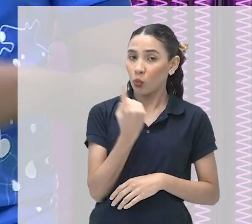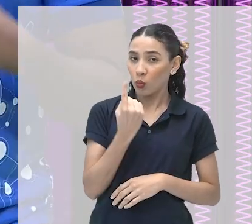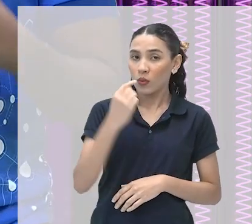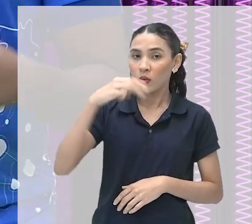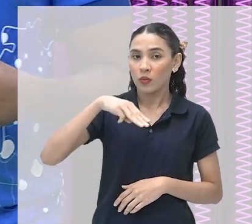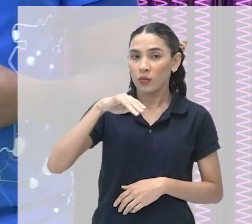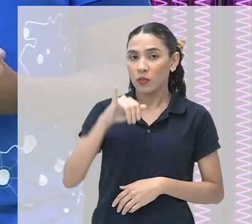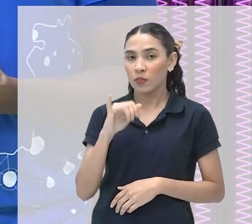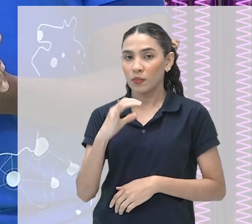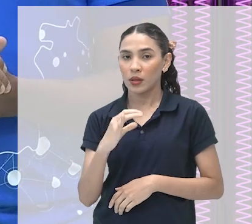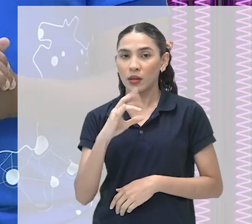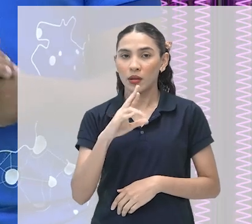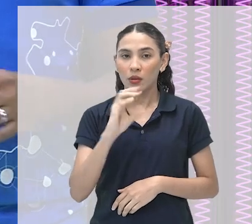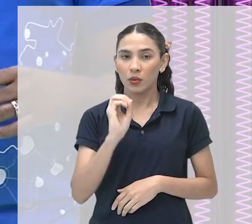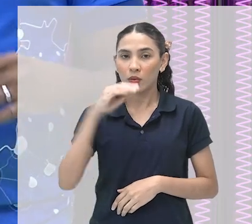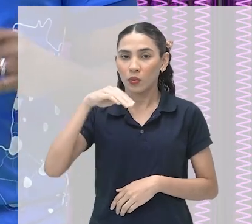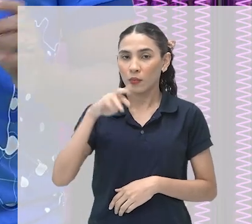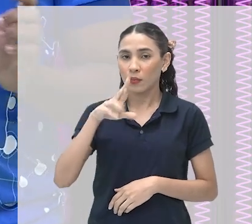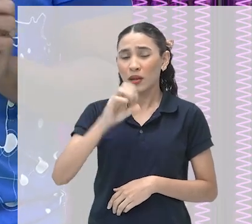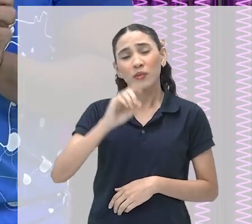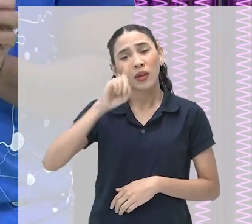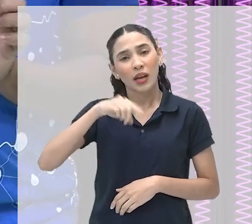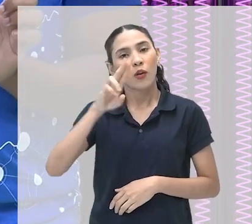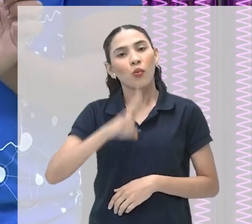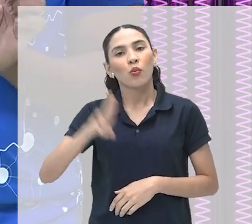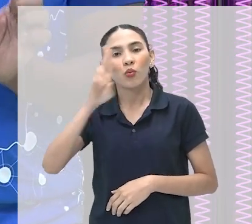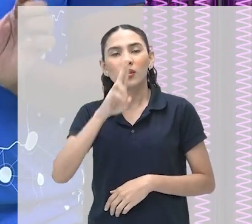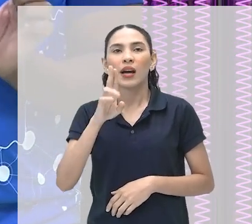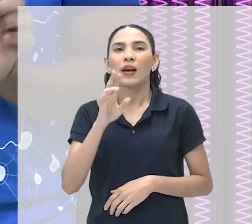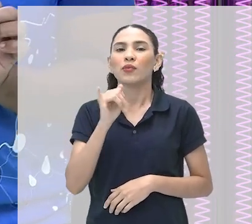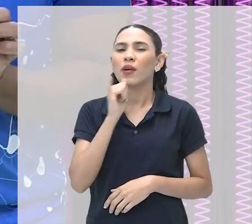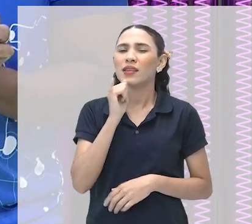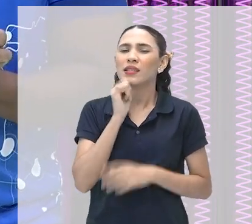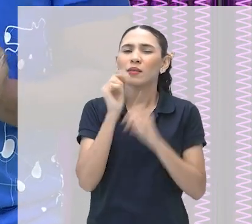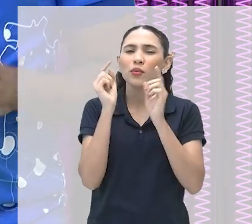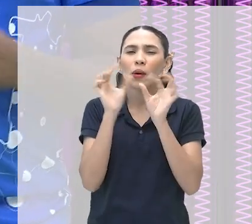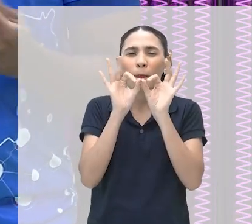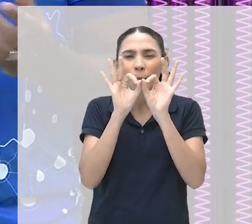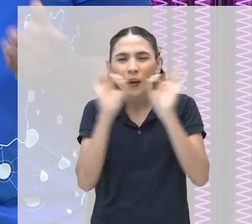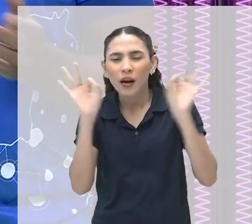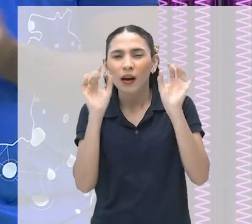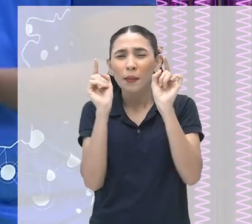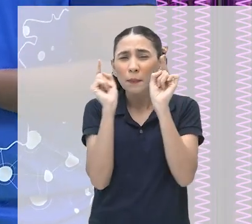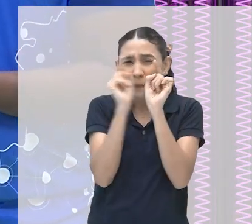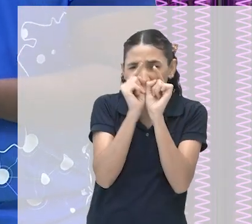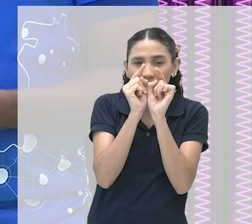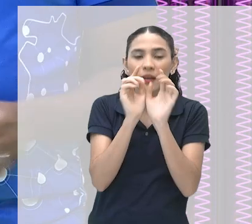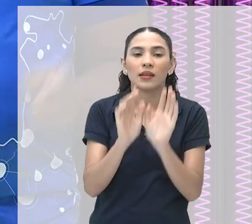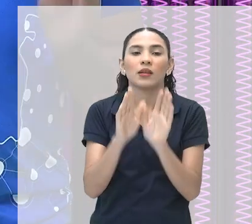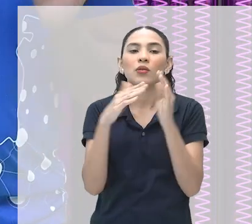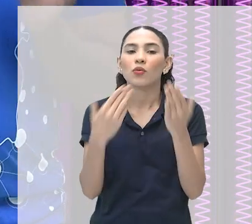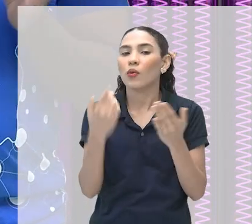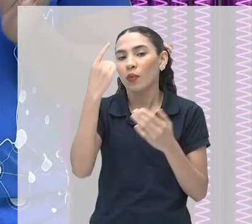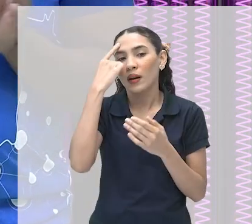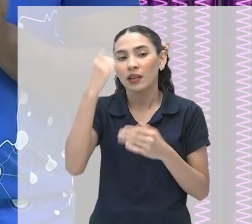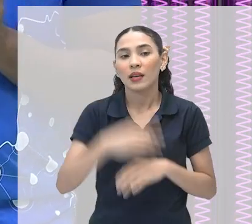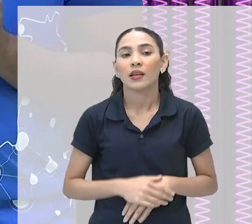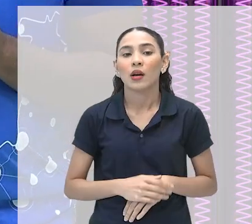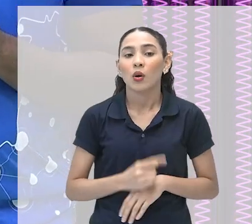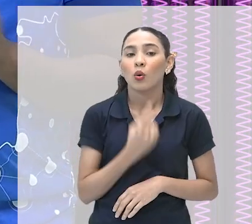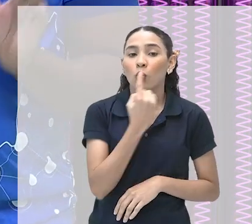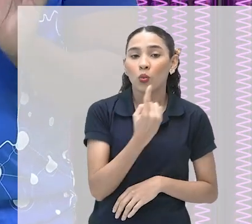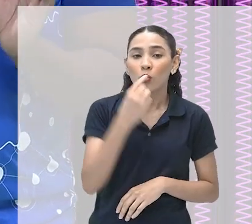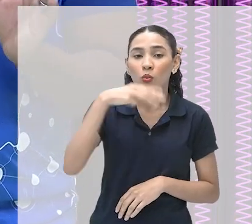muito utilizado para medir coisas bem pequenininhas. E aí, qual é a ideia? 1